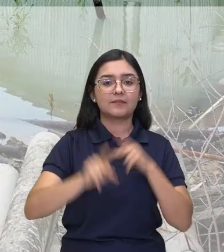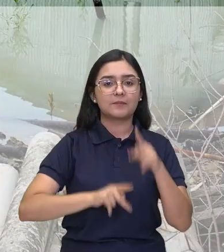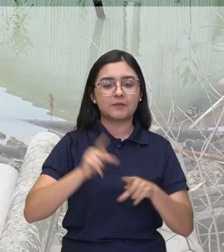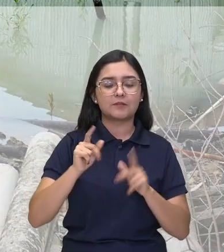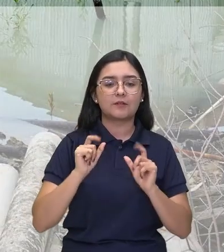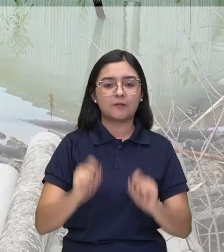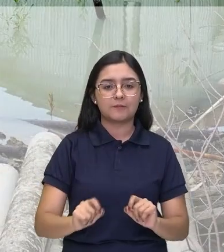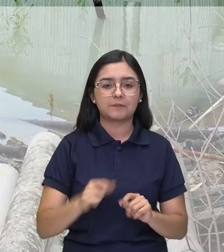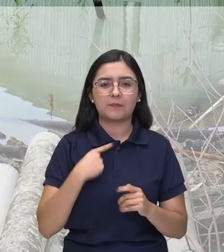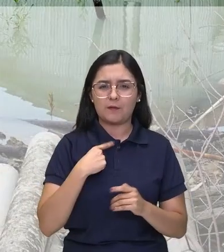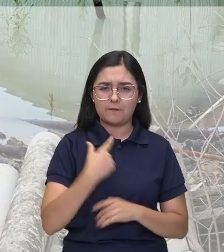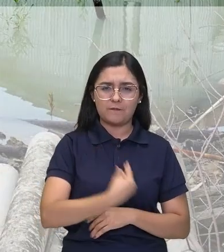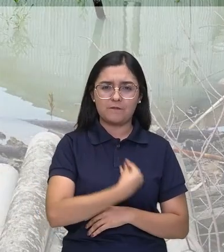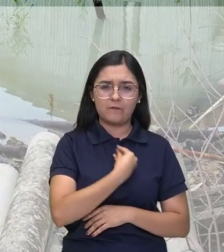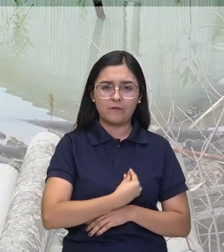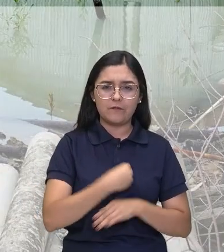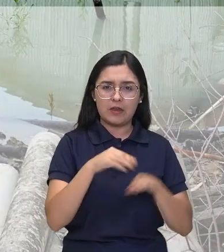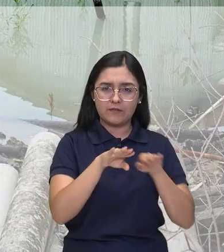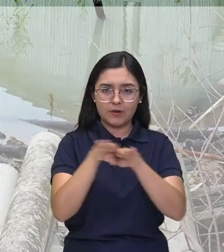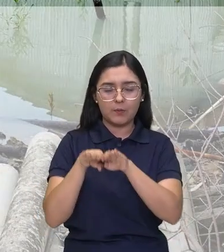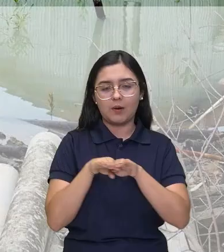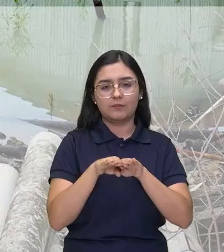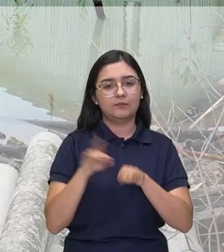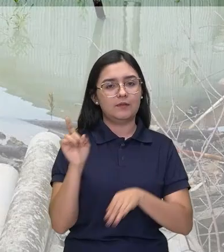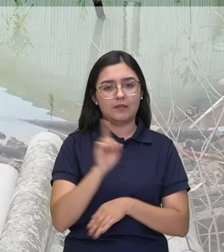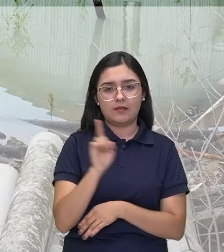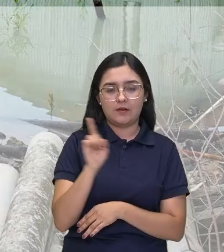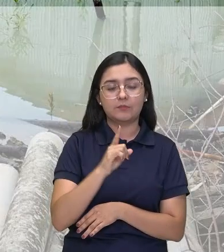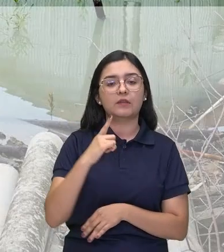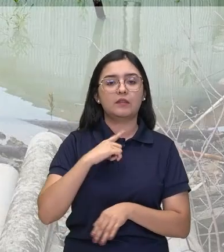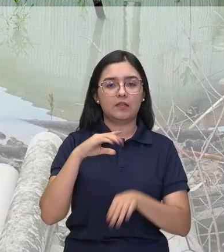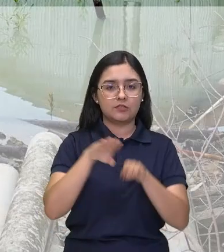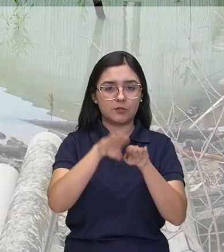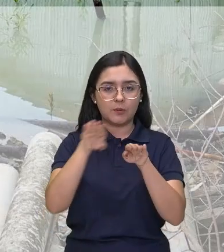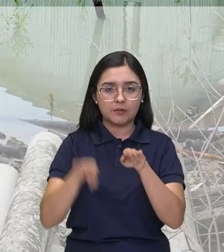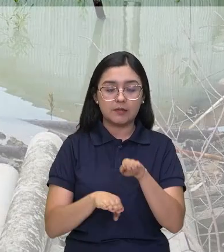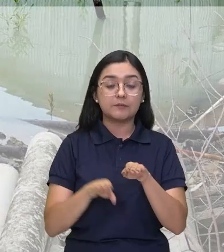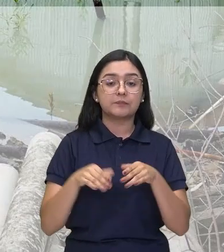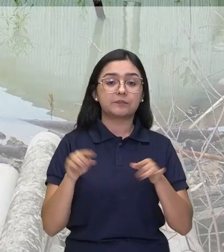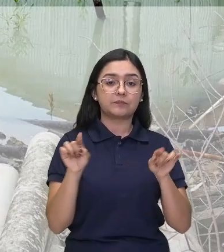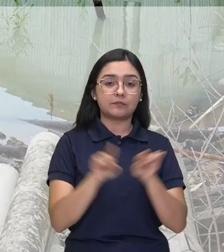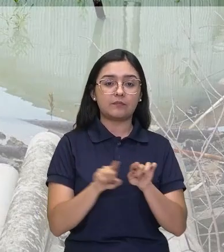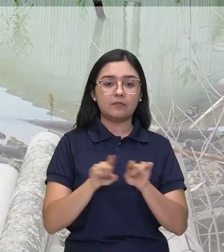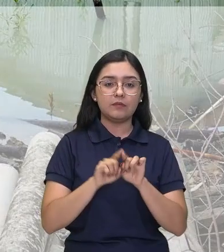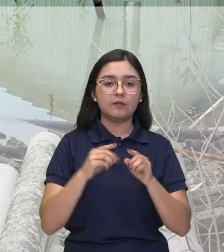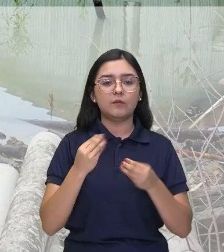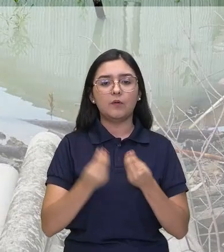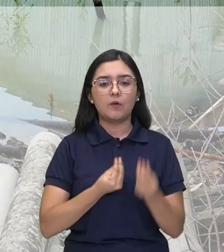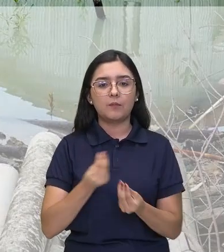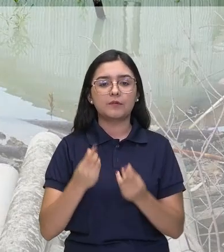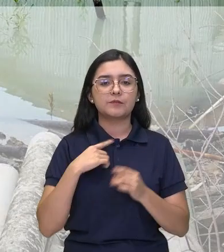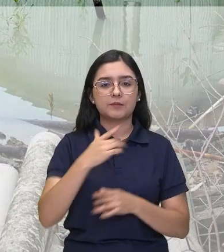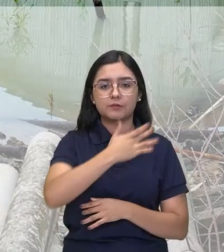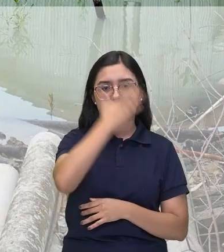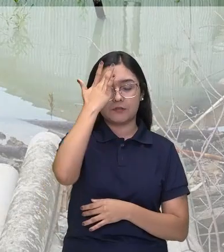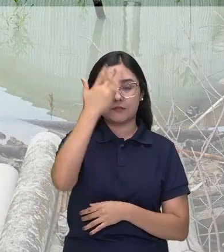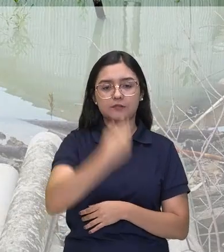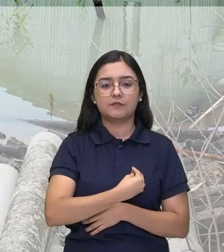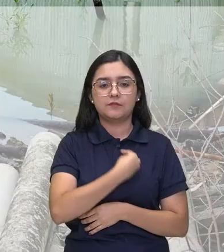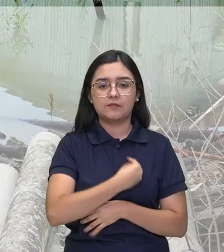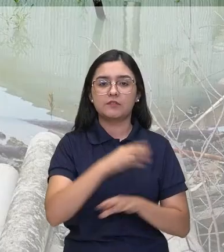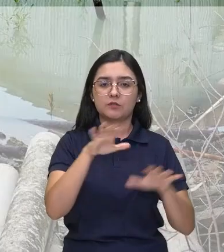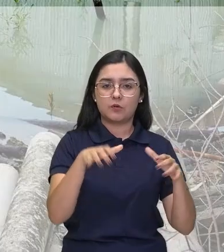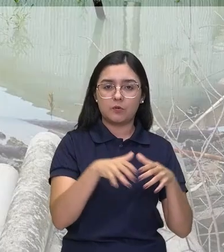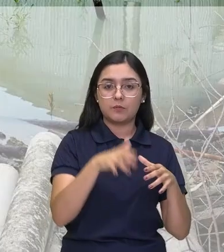de maneira igual, né? Existem, como a gente sabe, desigualdades. E a forma de viver das outras, de determinado grupo de